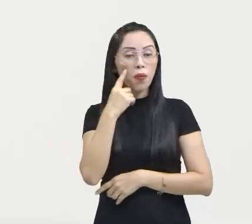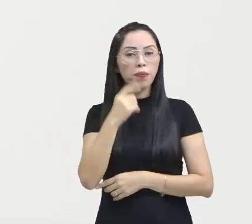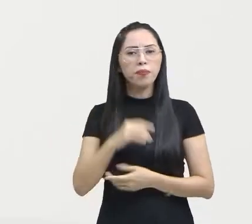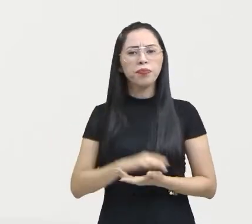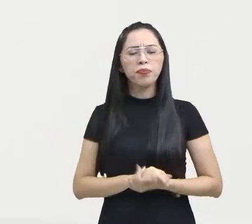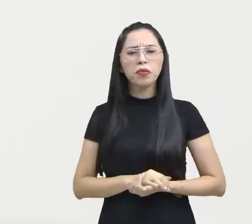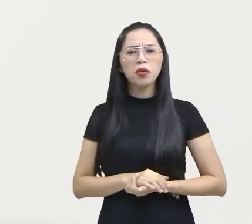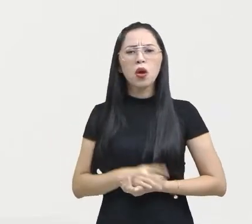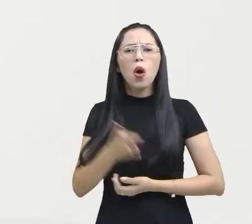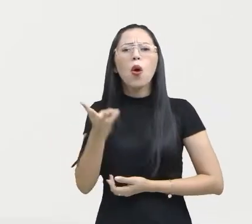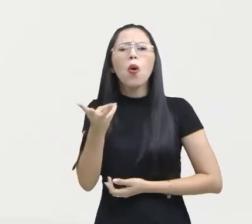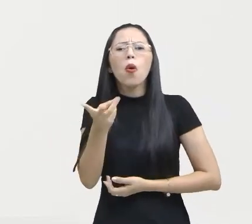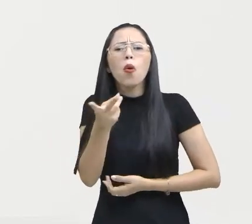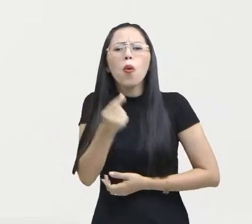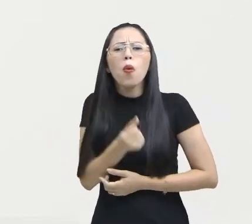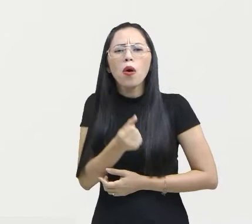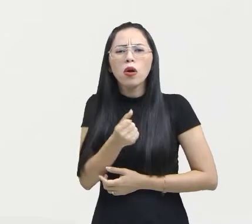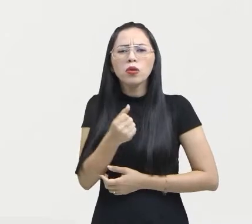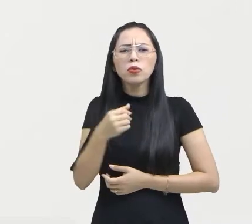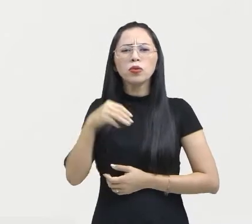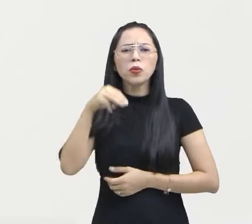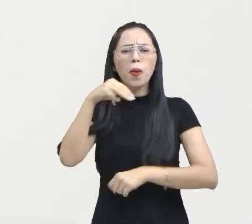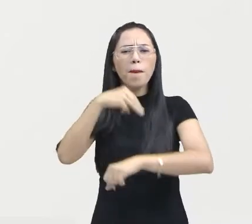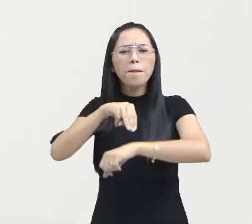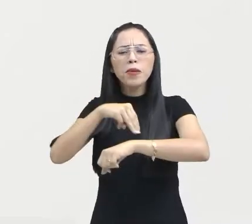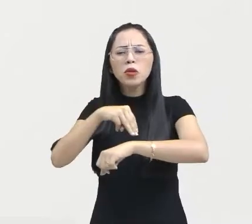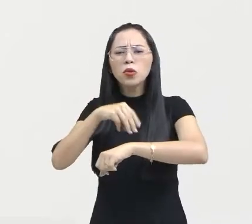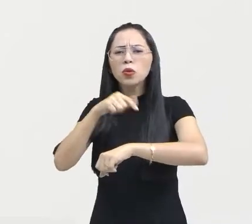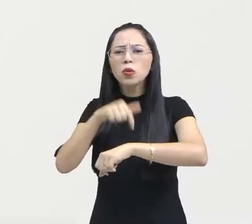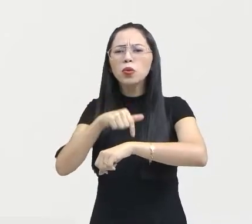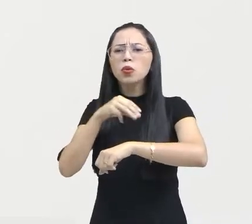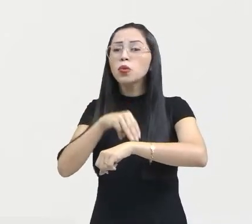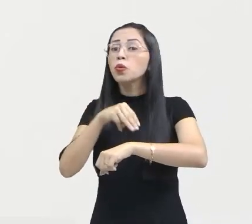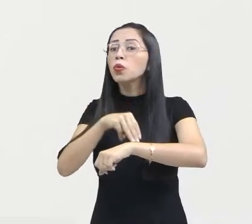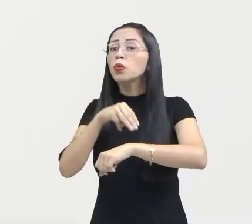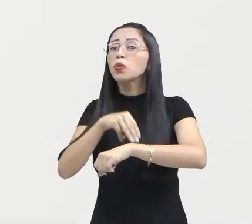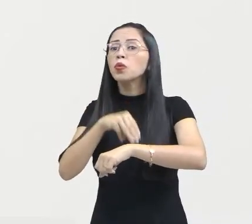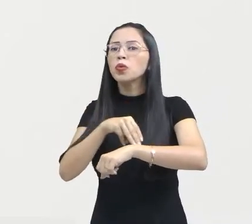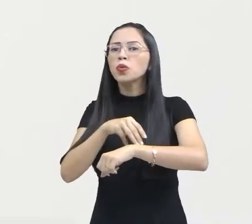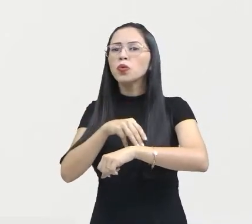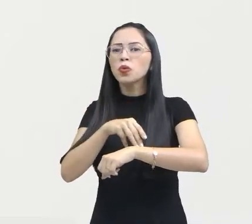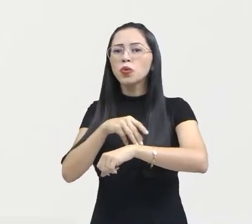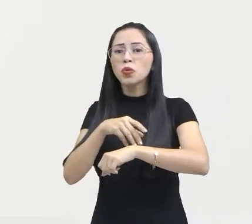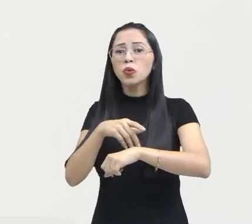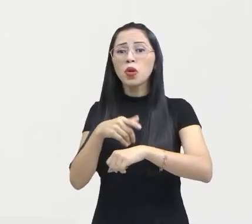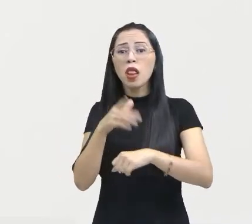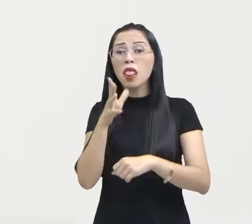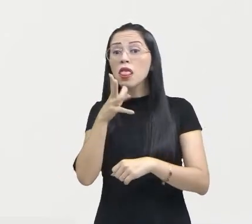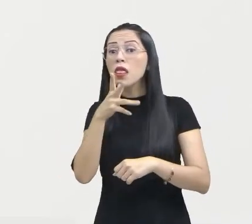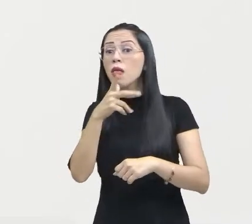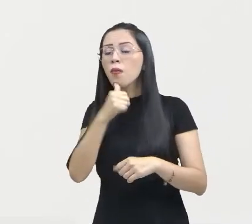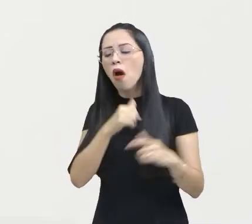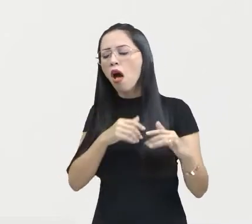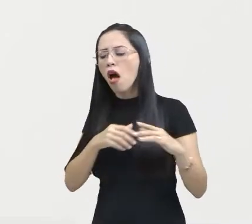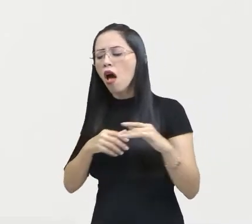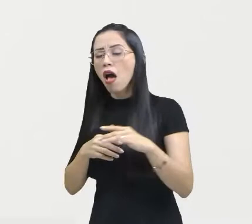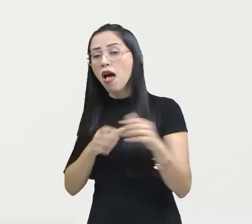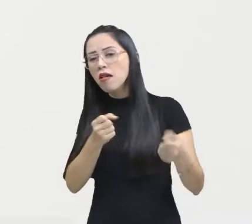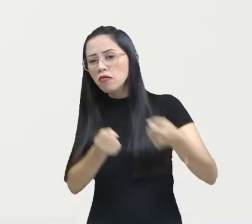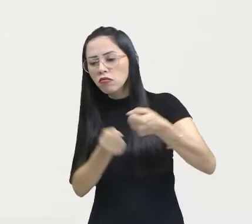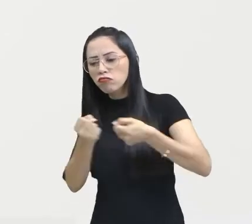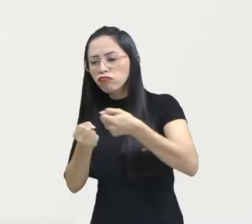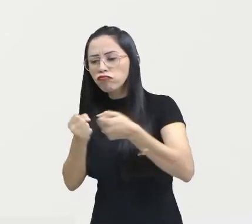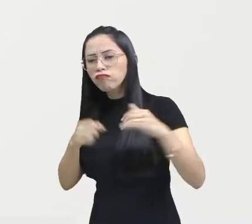Quantos minutos durou essa viagem? Bom, eu quero saber tudo em minutos, como diz